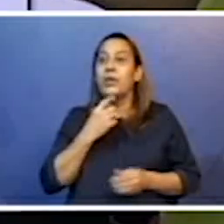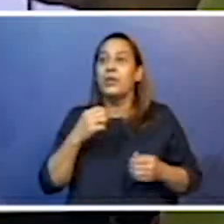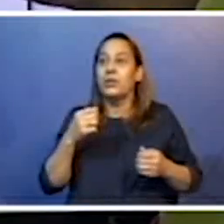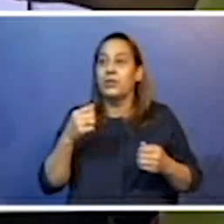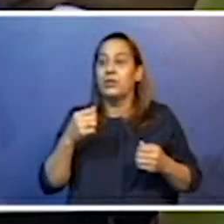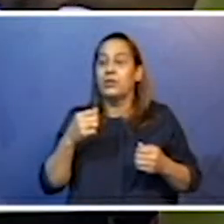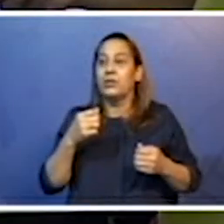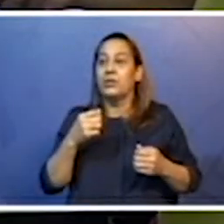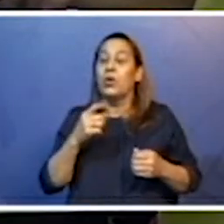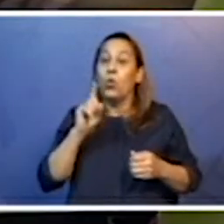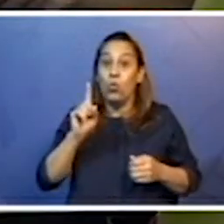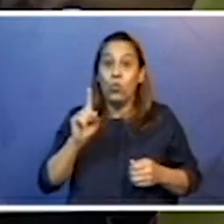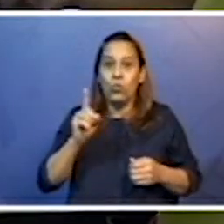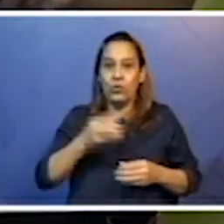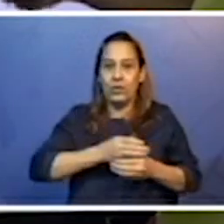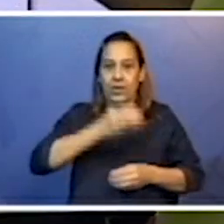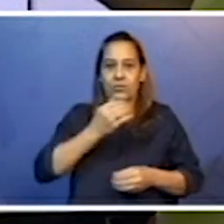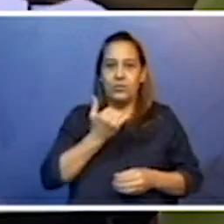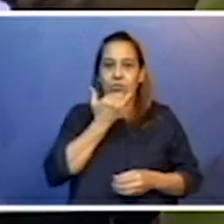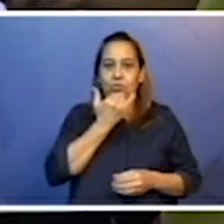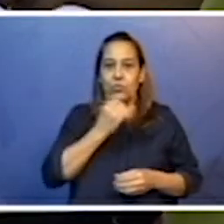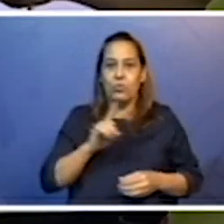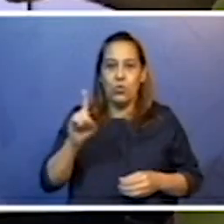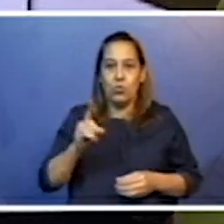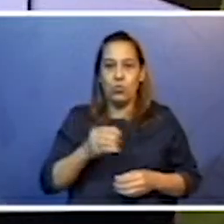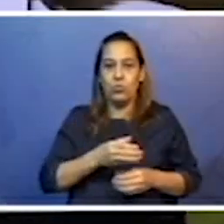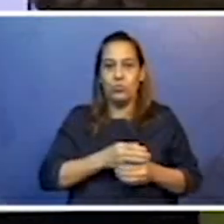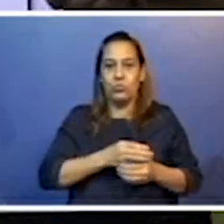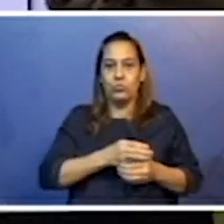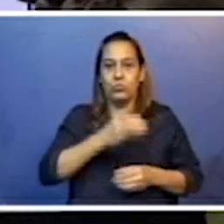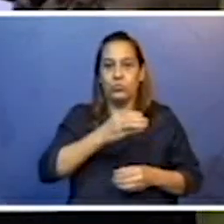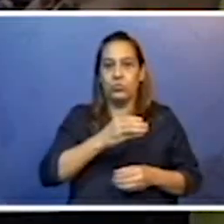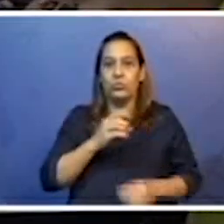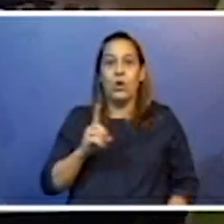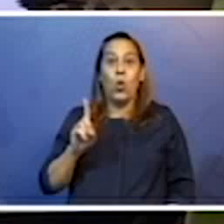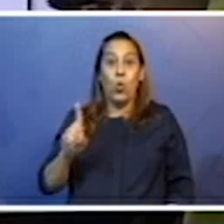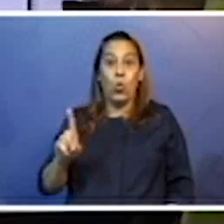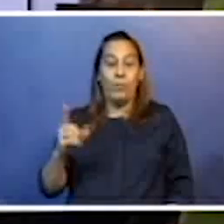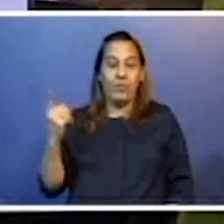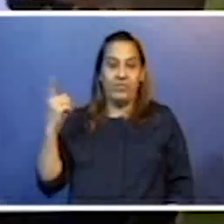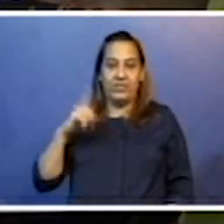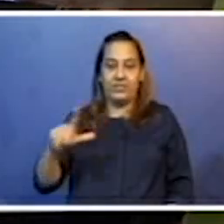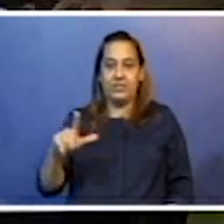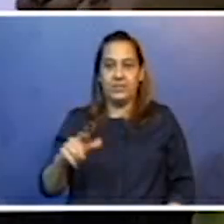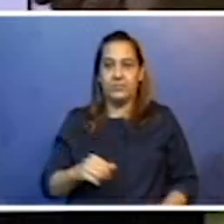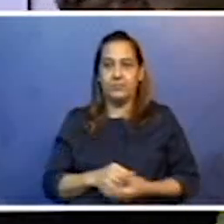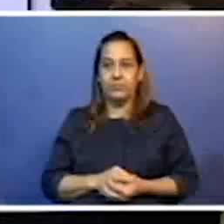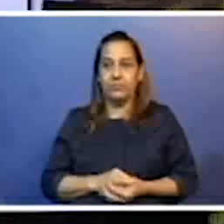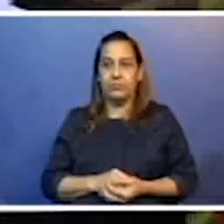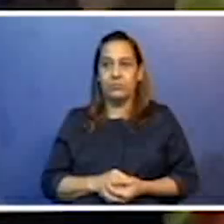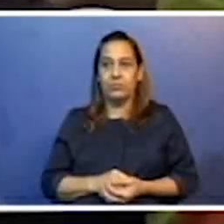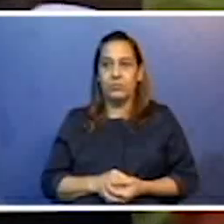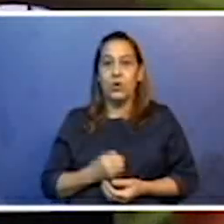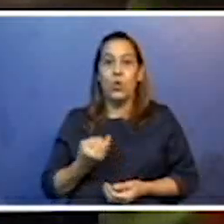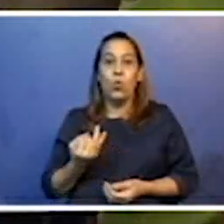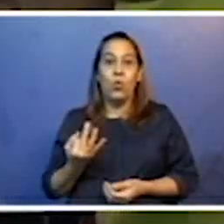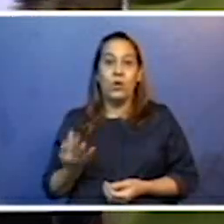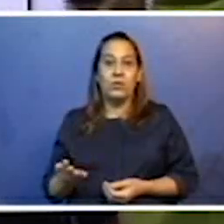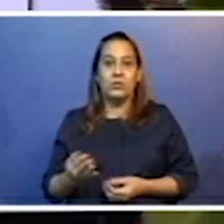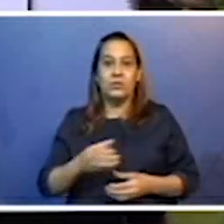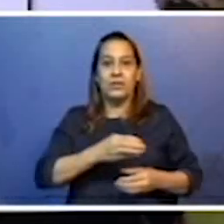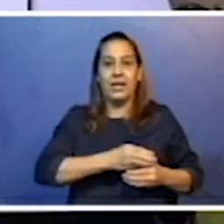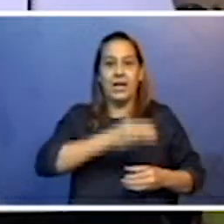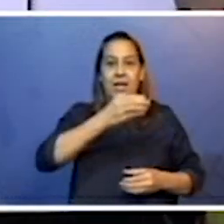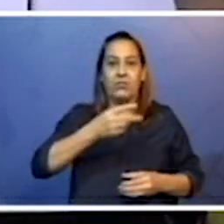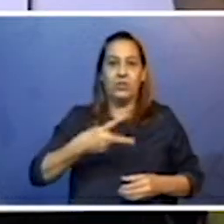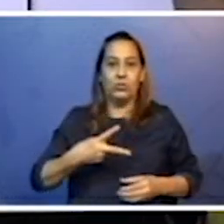para esvaziar o recipiente A? Lembra que ele era do mesmo tamanho? Uma vez só. Quantas vezes